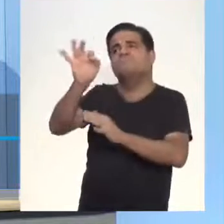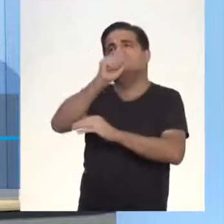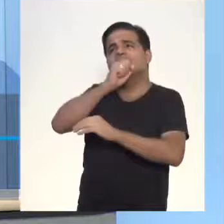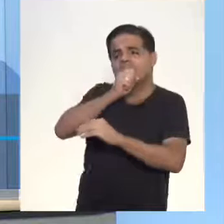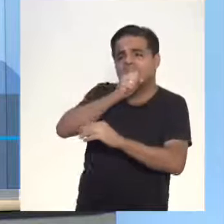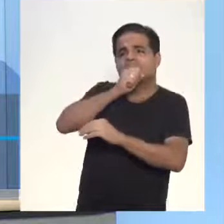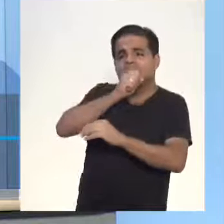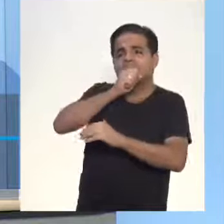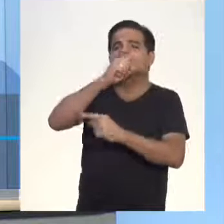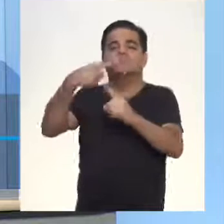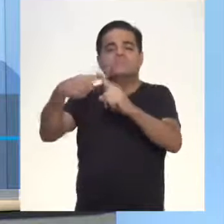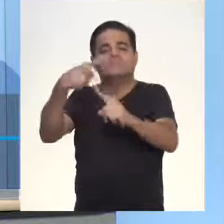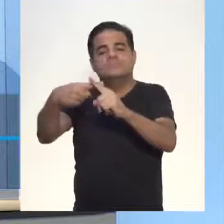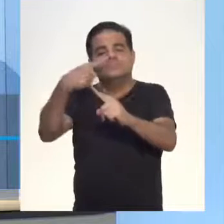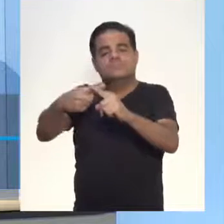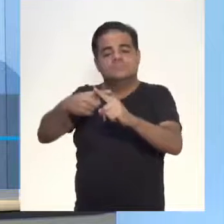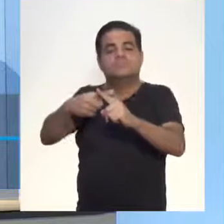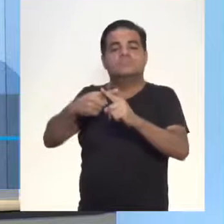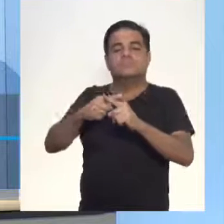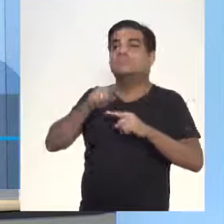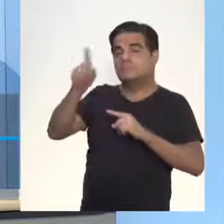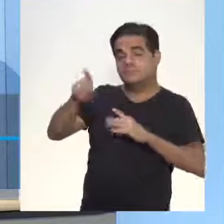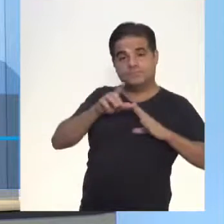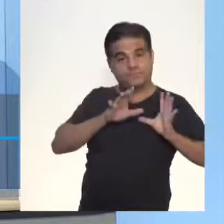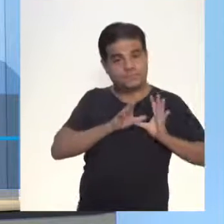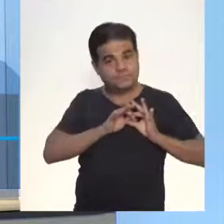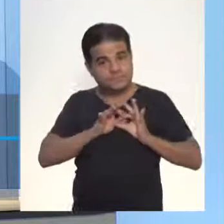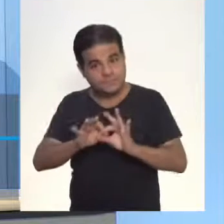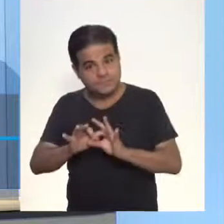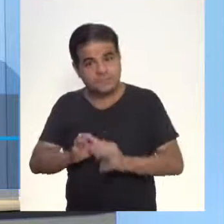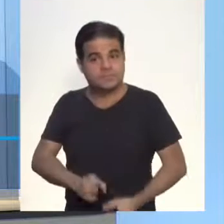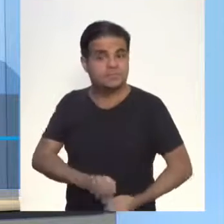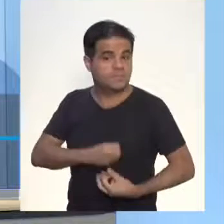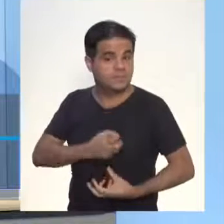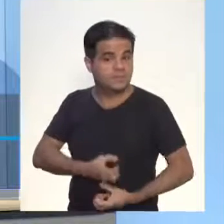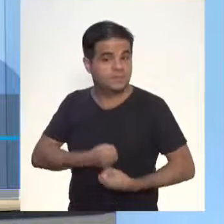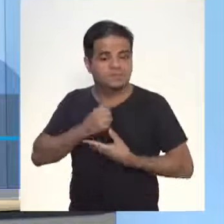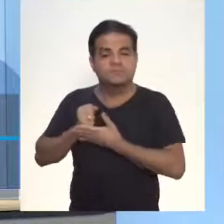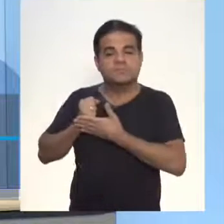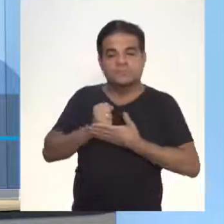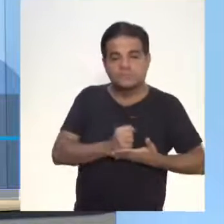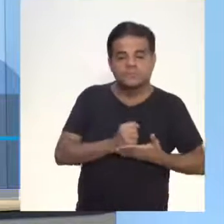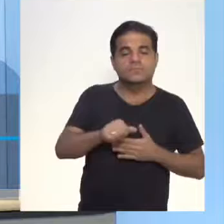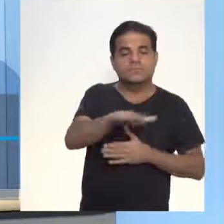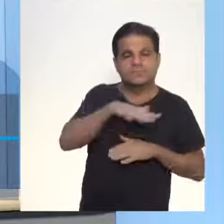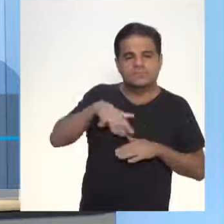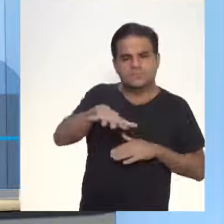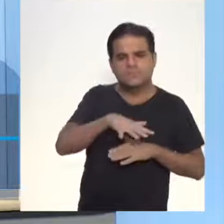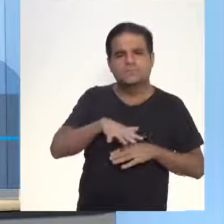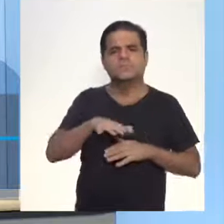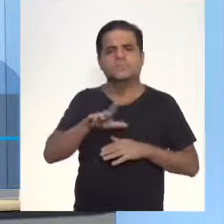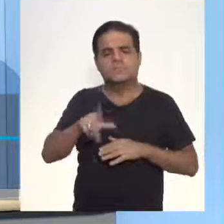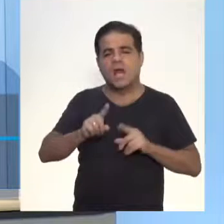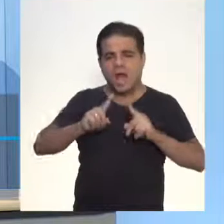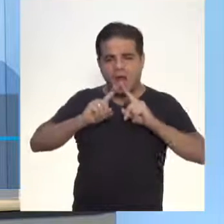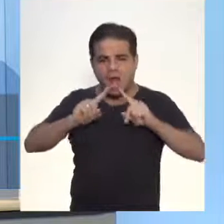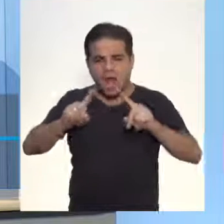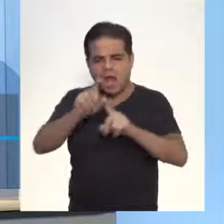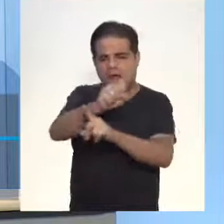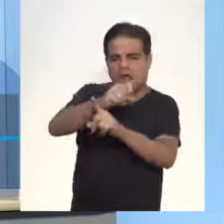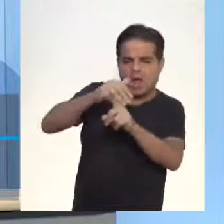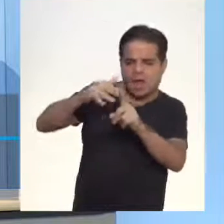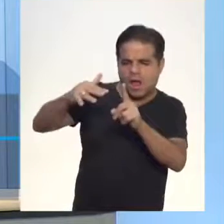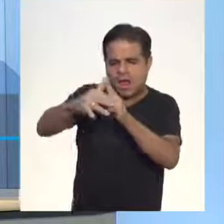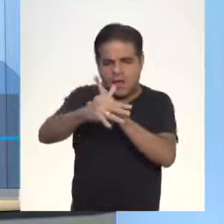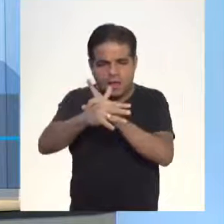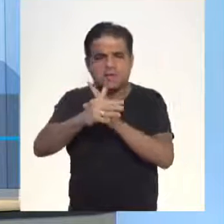isso mesmo? Por quê? Aí, tanto nesse contexto do poema, trazer essa parte de marginalizado, essa crítica social,